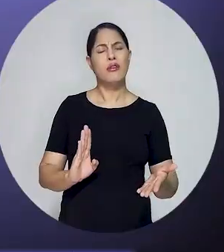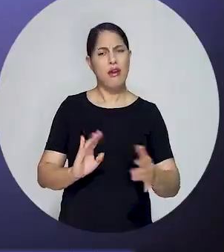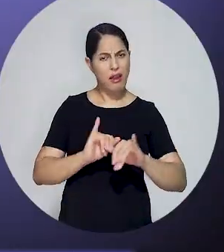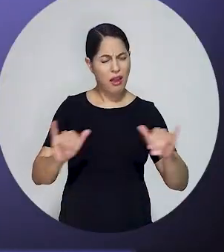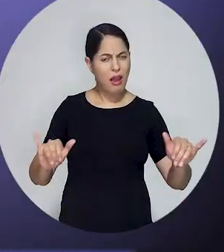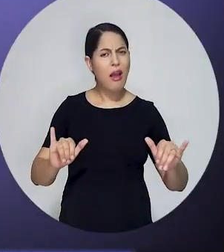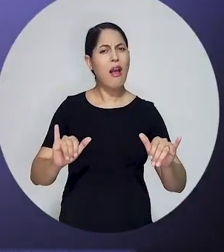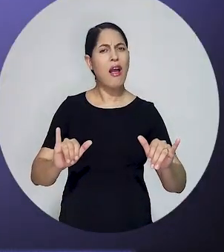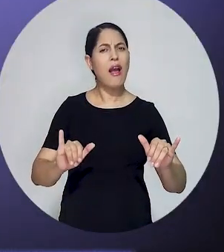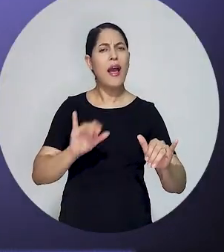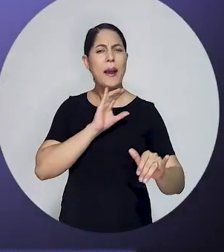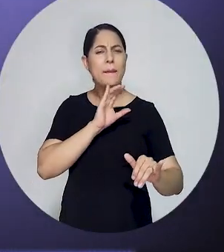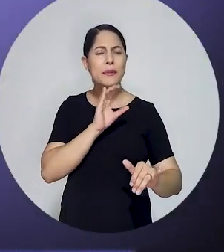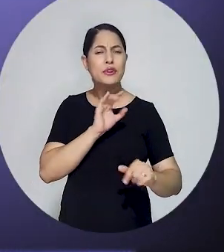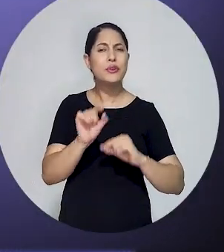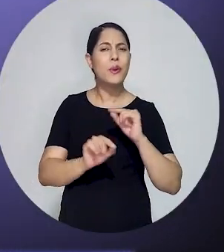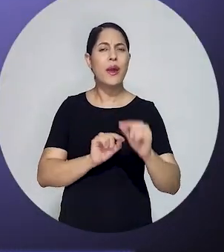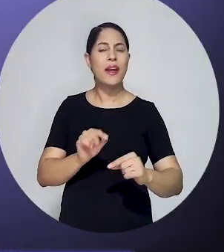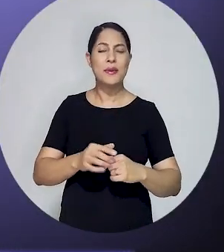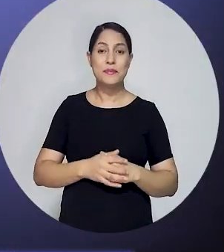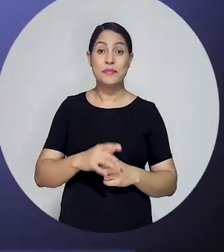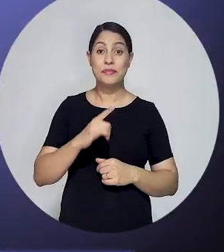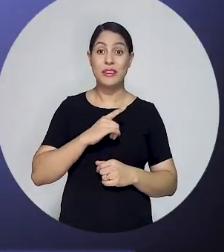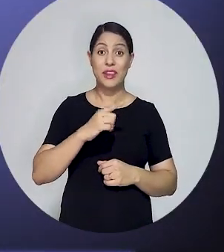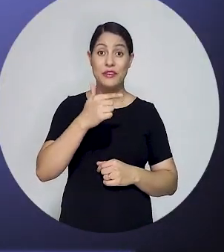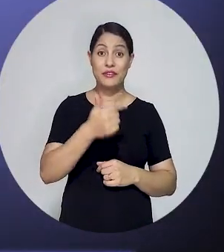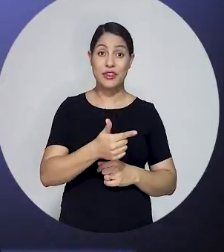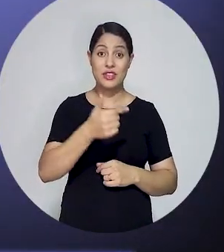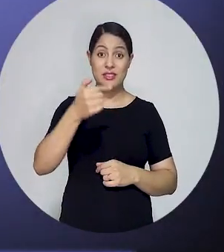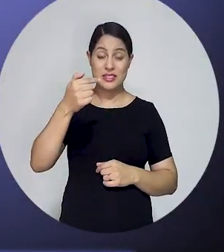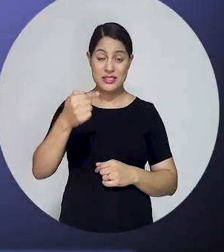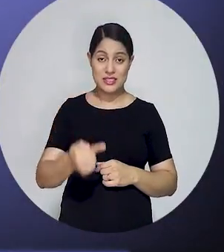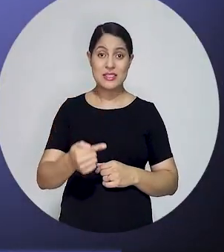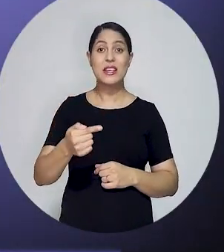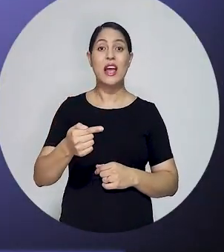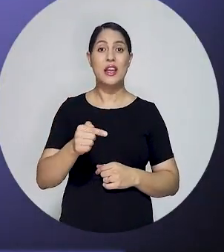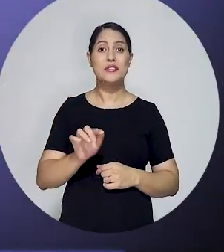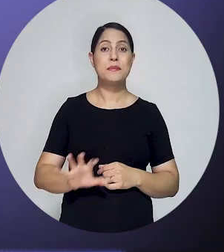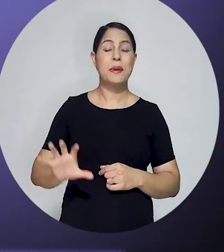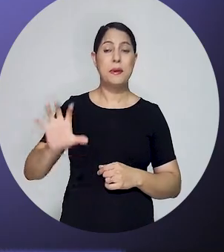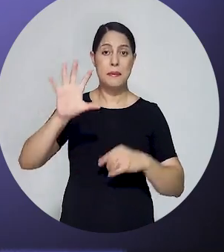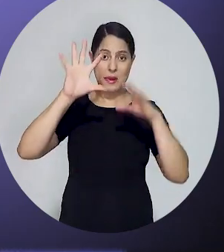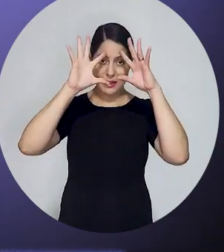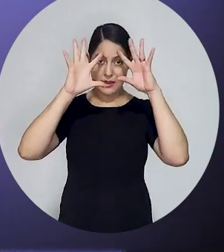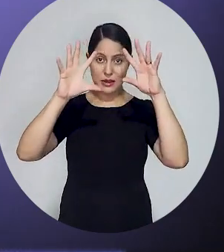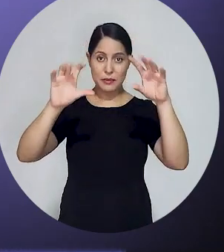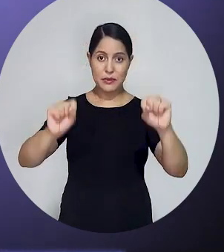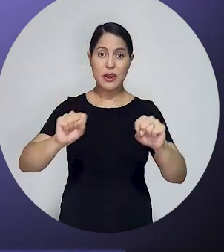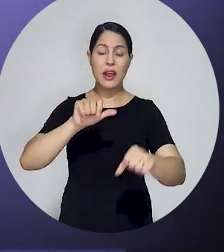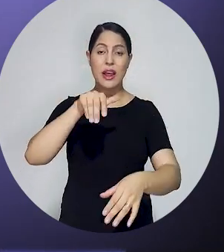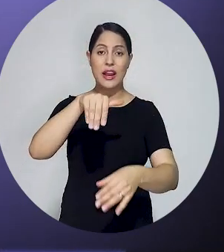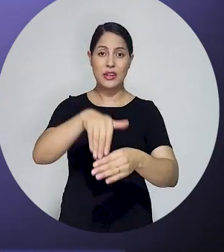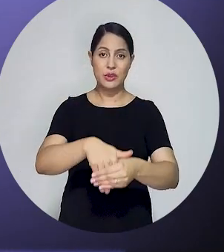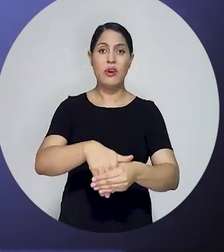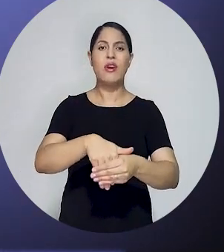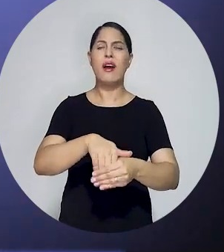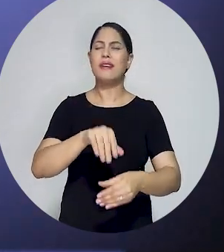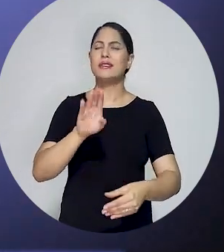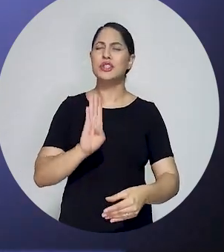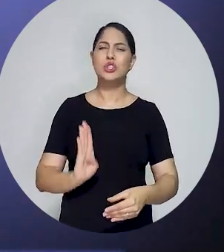nacional. Em rápidas palavras, eu queria primeiro agradecer aos 27 tribunais regionais